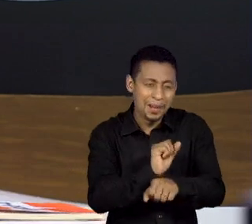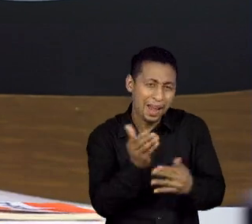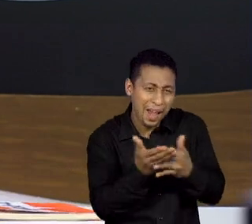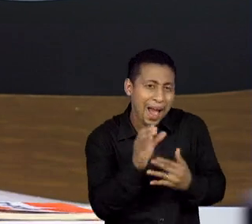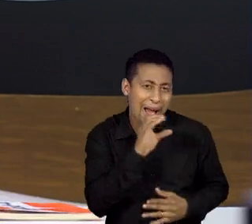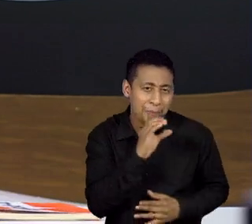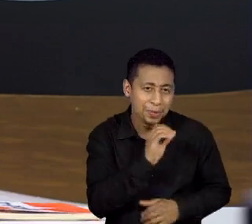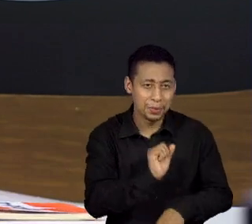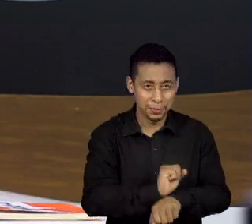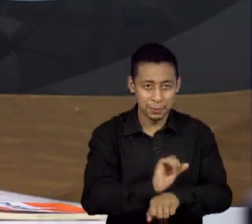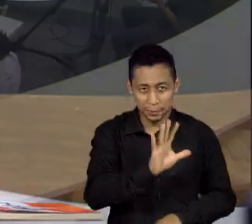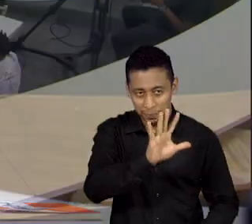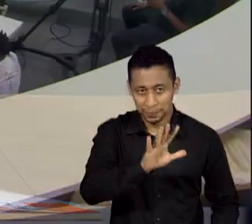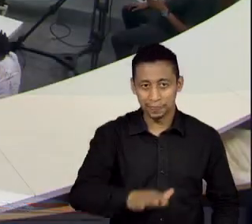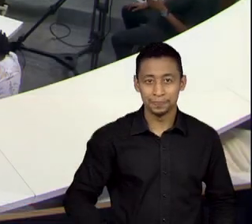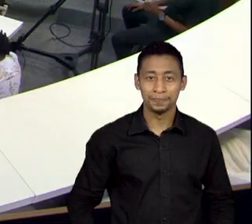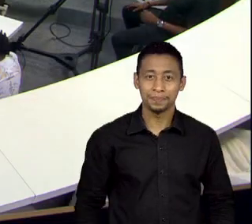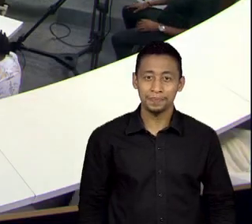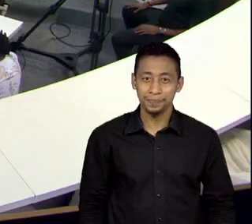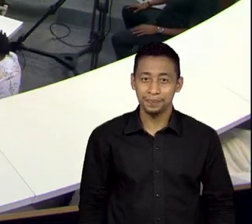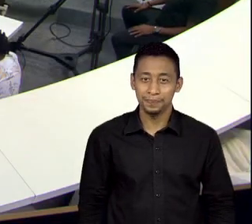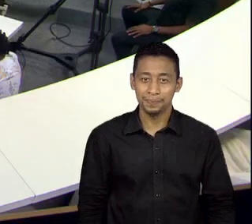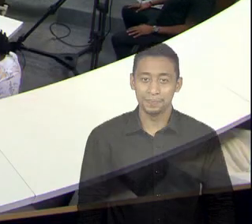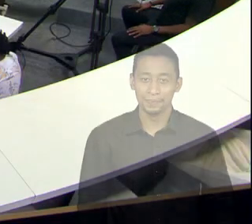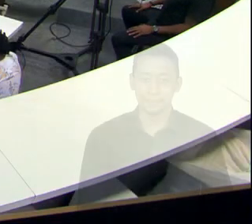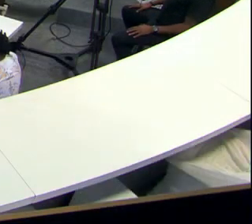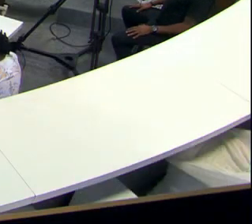e a gente volta já já.